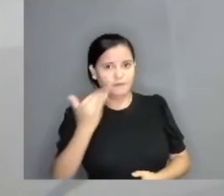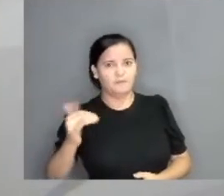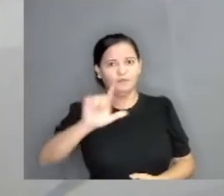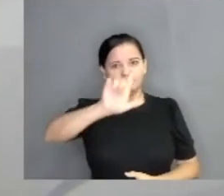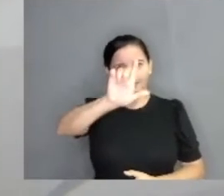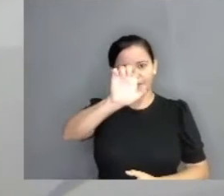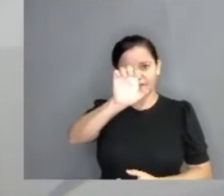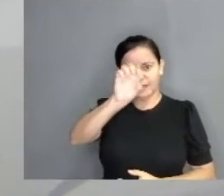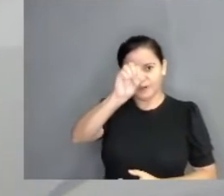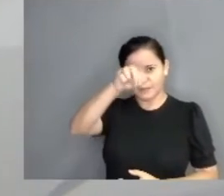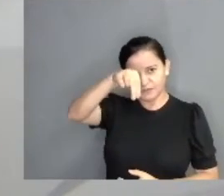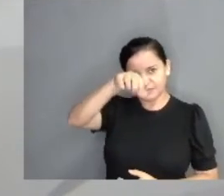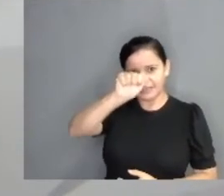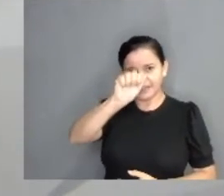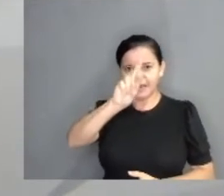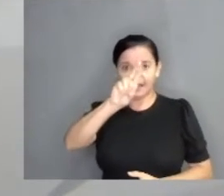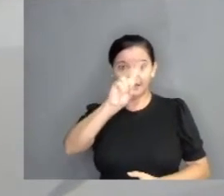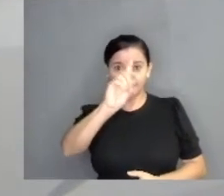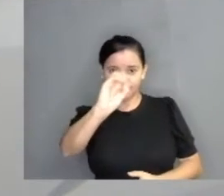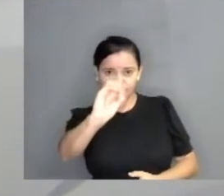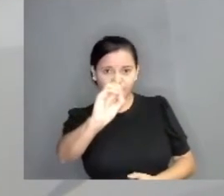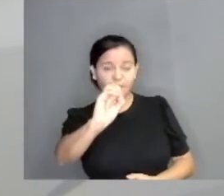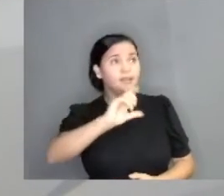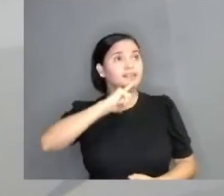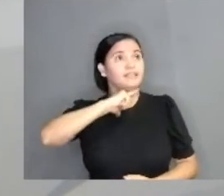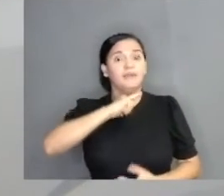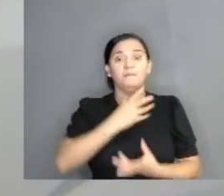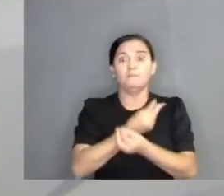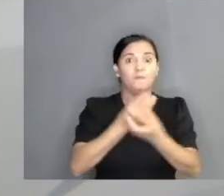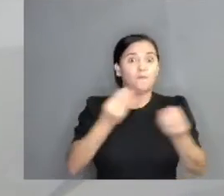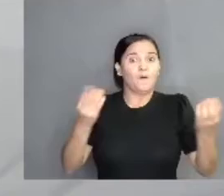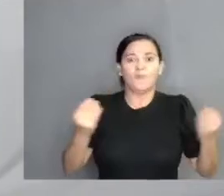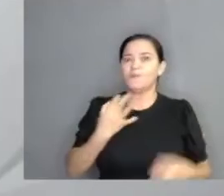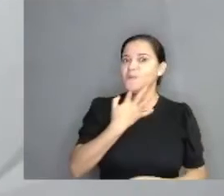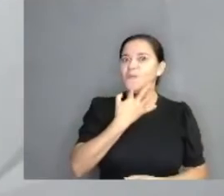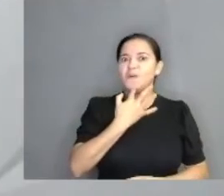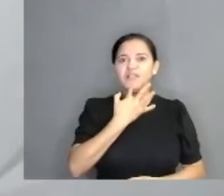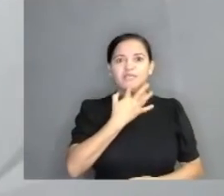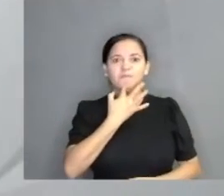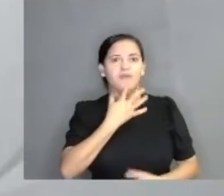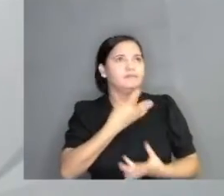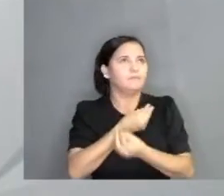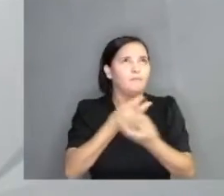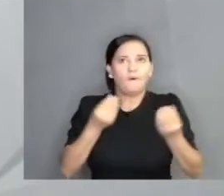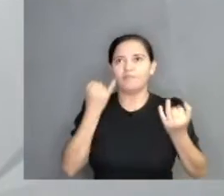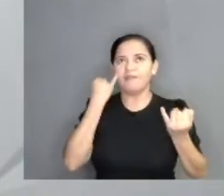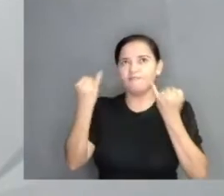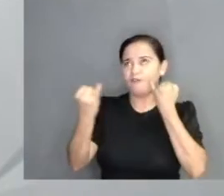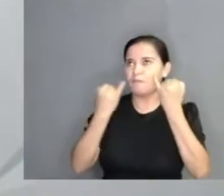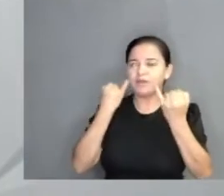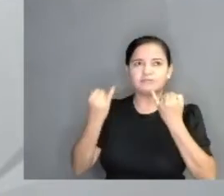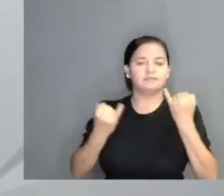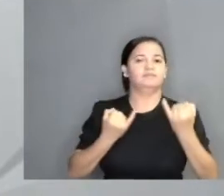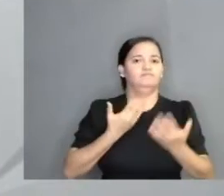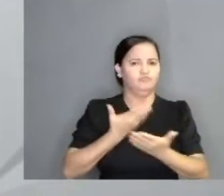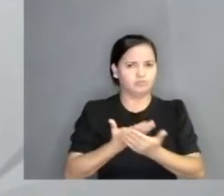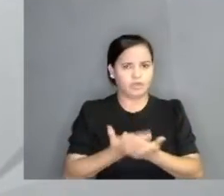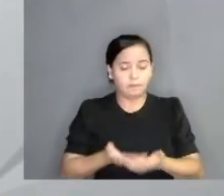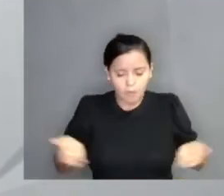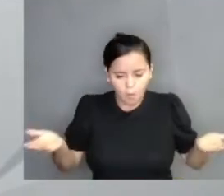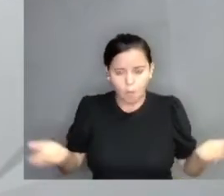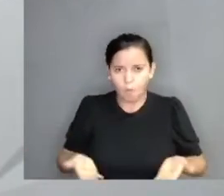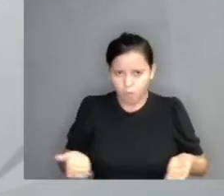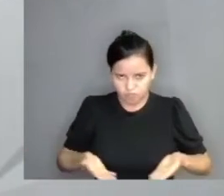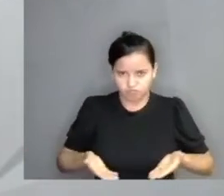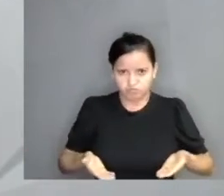informações de vários conhecimentos. Hoje em dia, praticamente, a pessoa